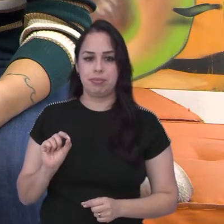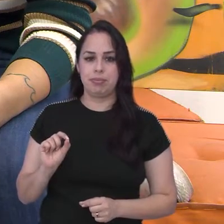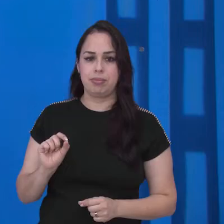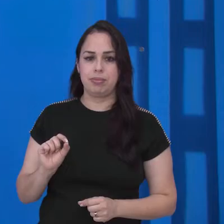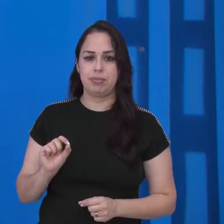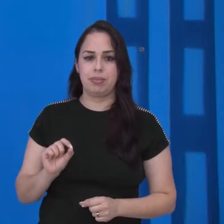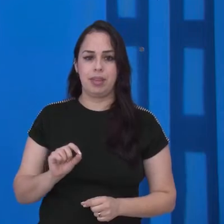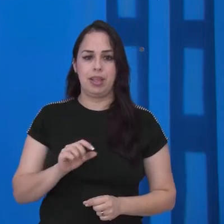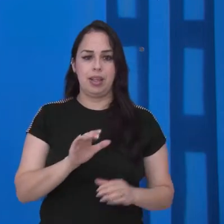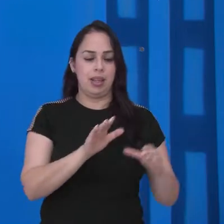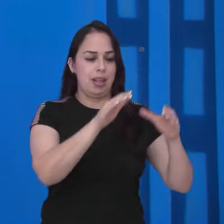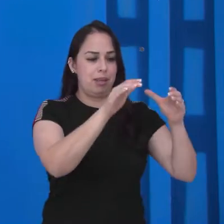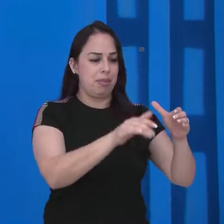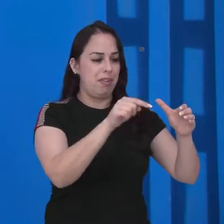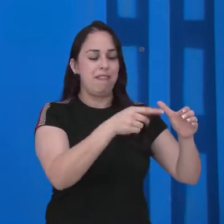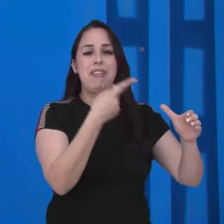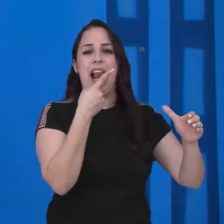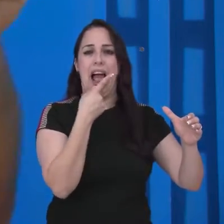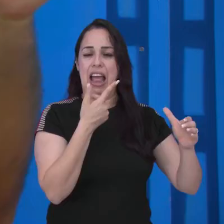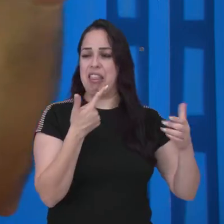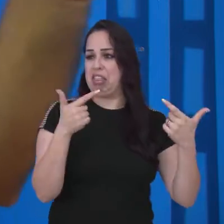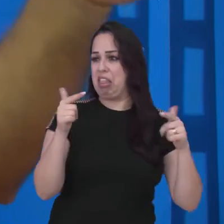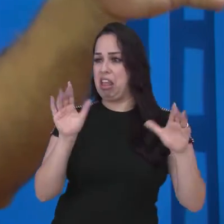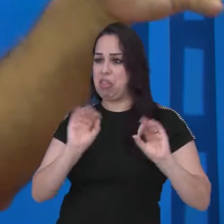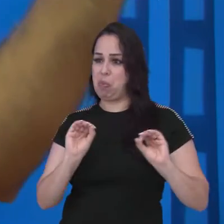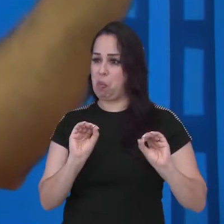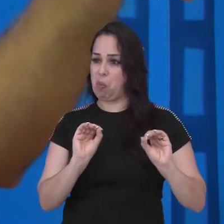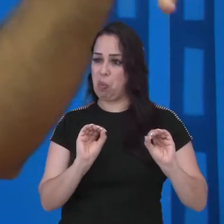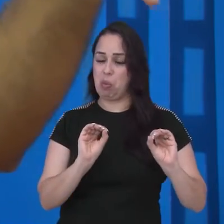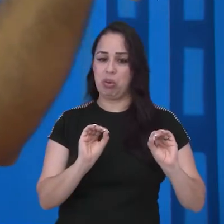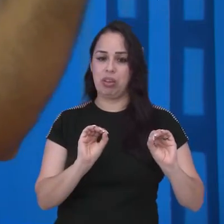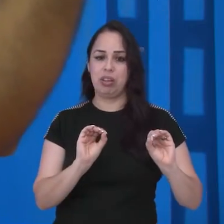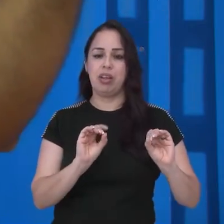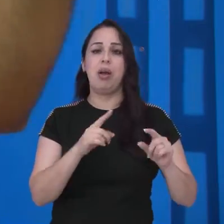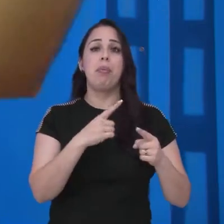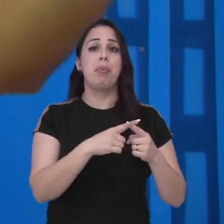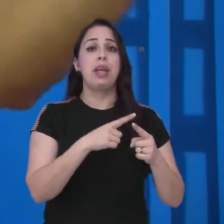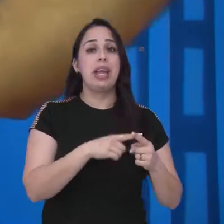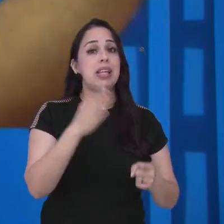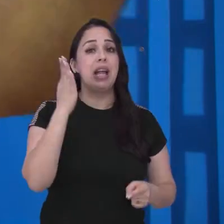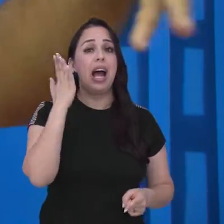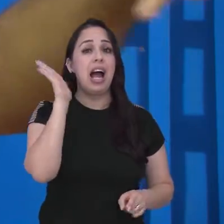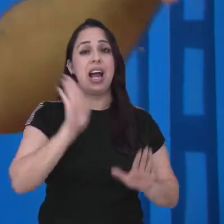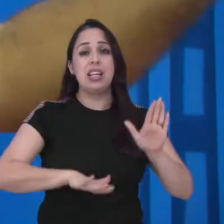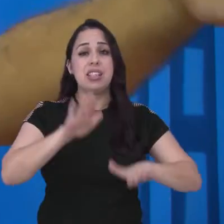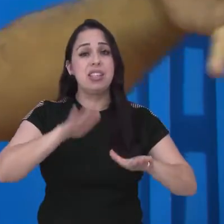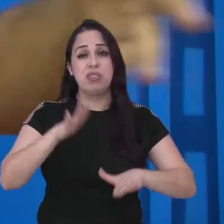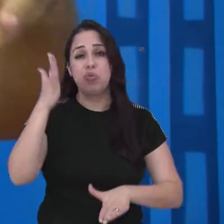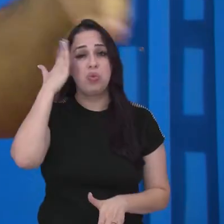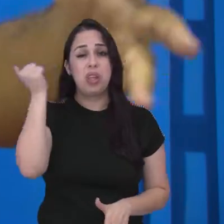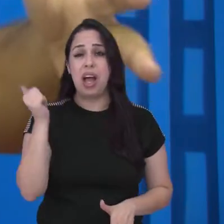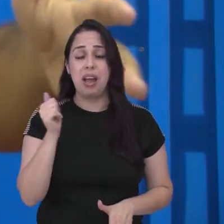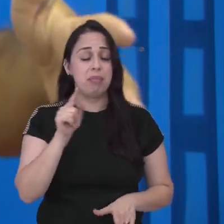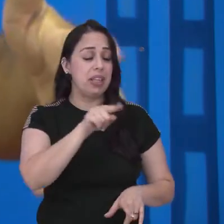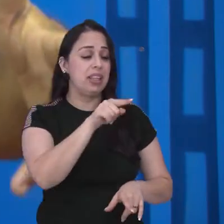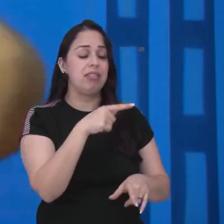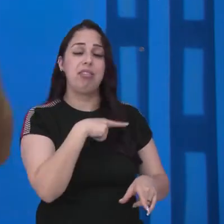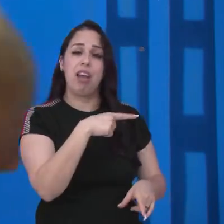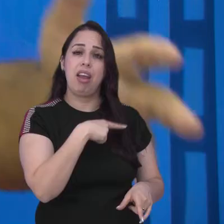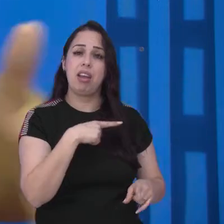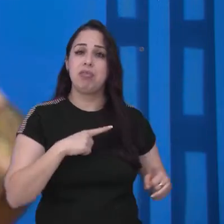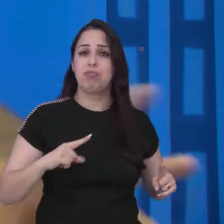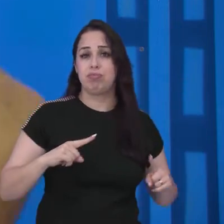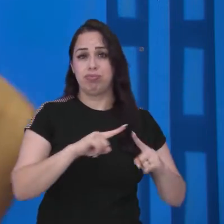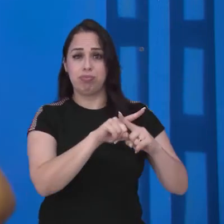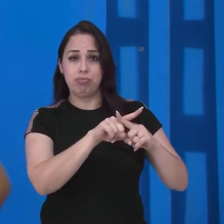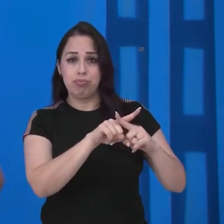Que às vezes as pessoas do bairro falam que não tem nada lá, mas por quê? Porque talvez não sabe que tenha esse tipo de ação e de entretenimento